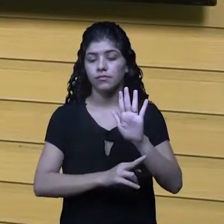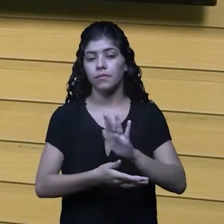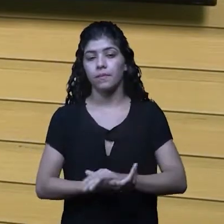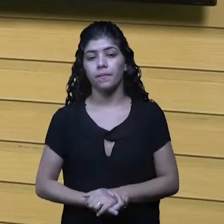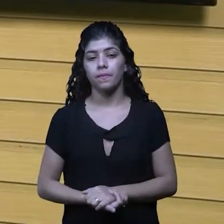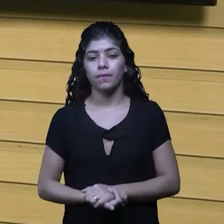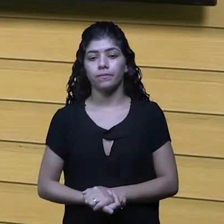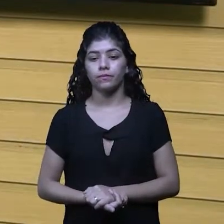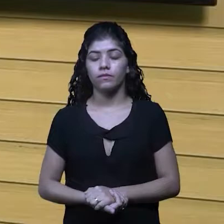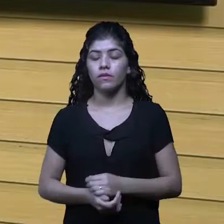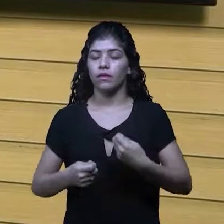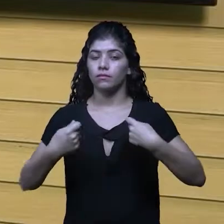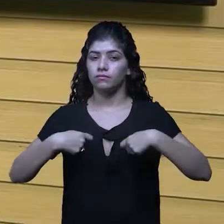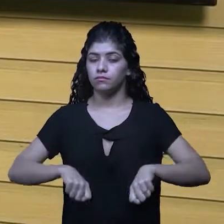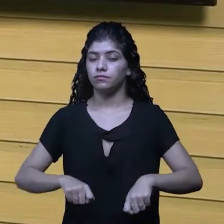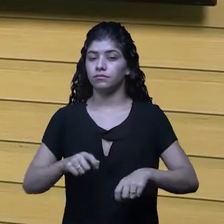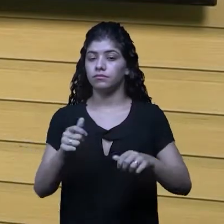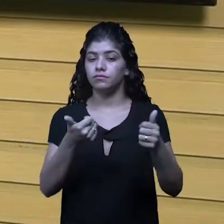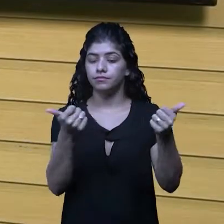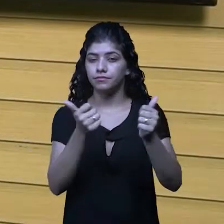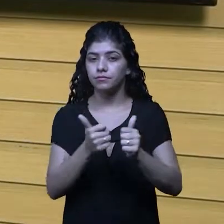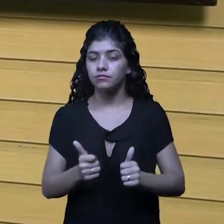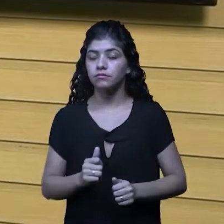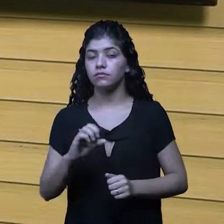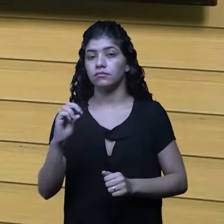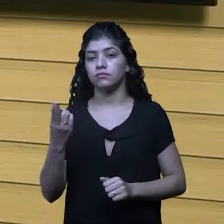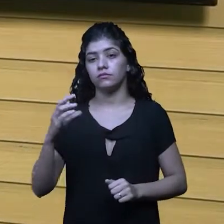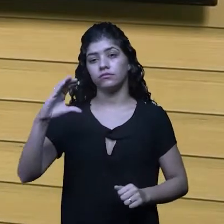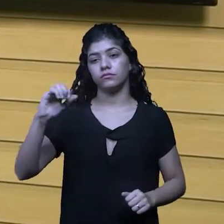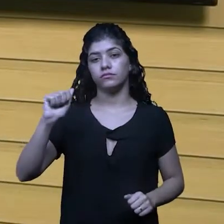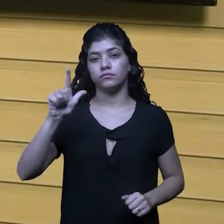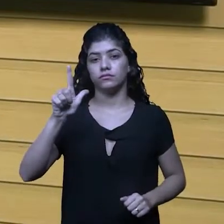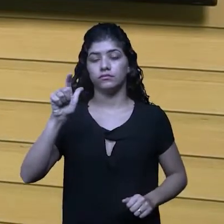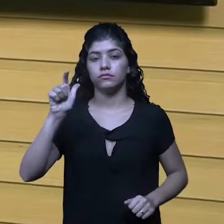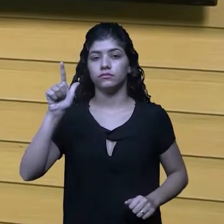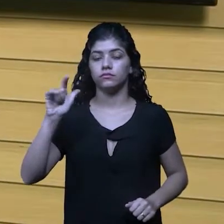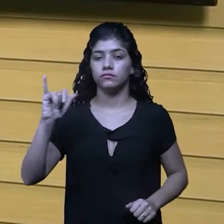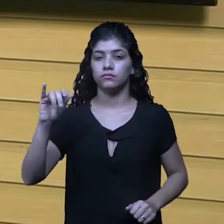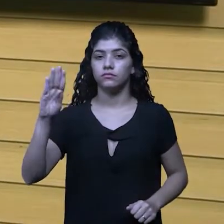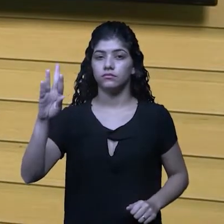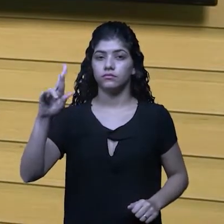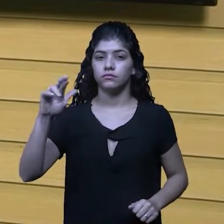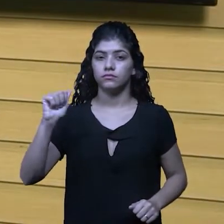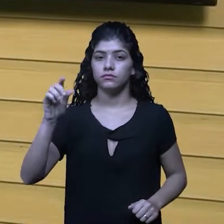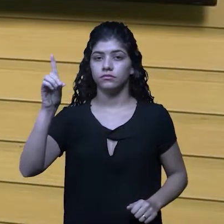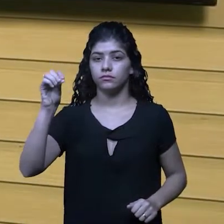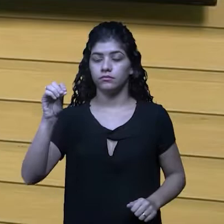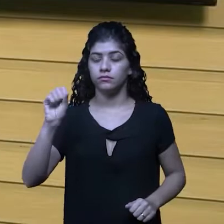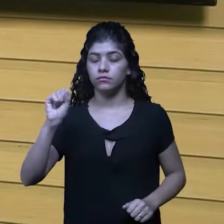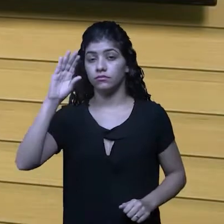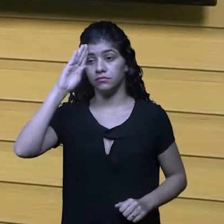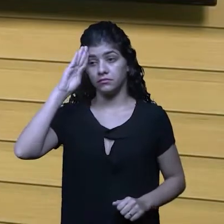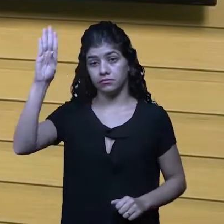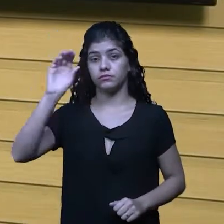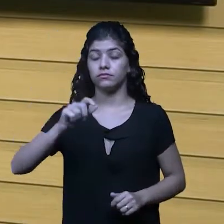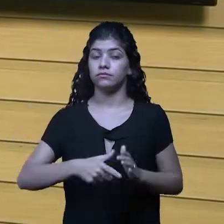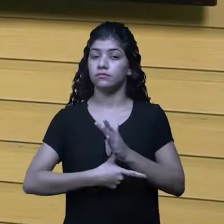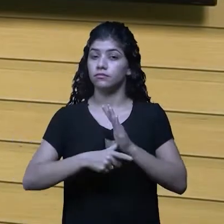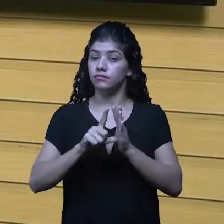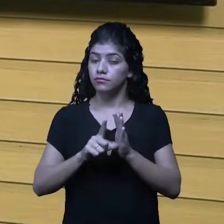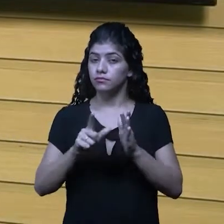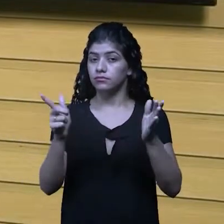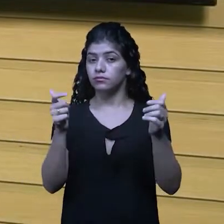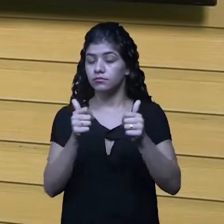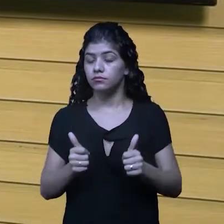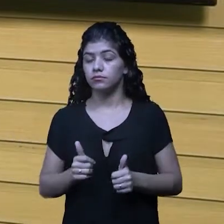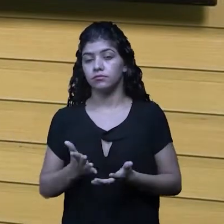regras do Inmetro, eles têm que ser verificados ou calibrados, principalmente antes de fazer uma